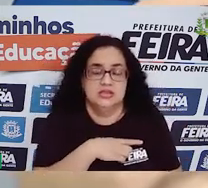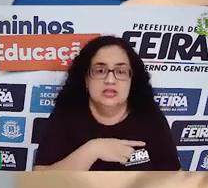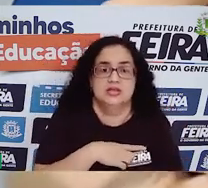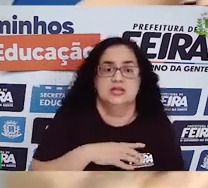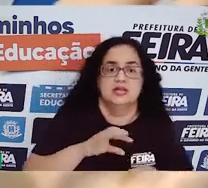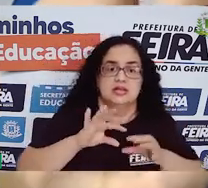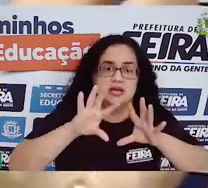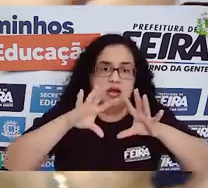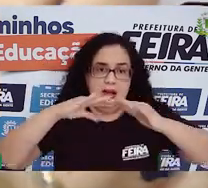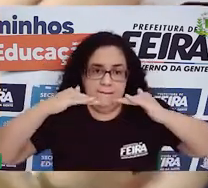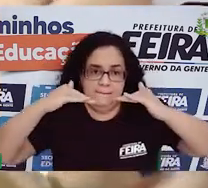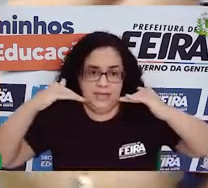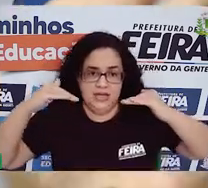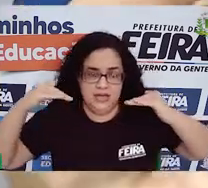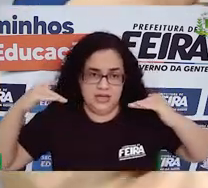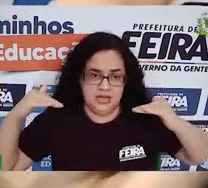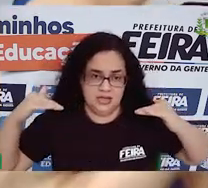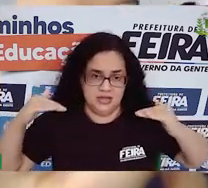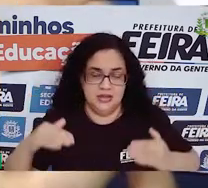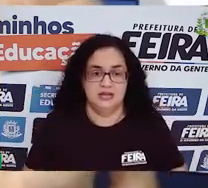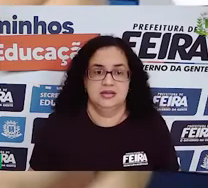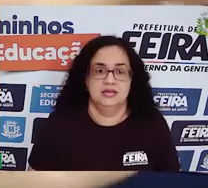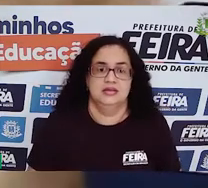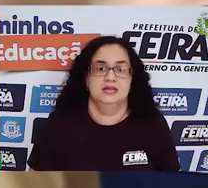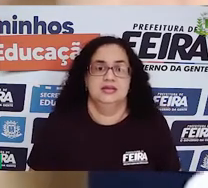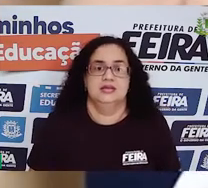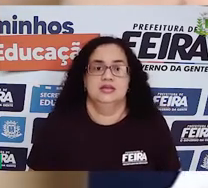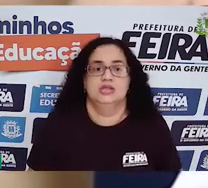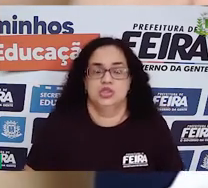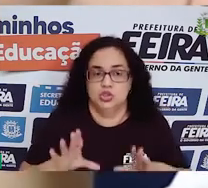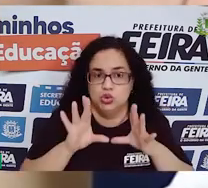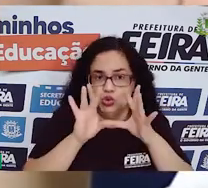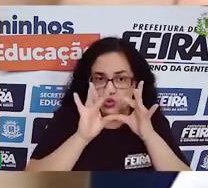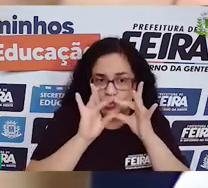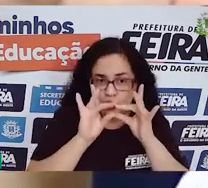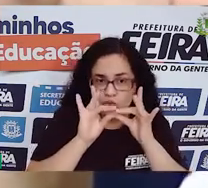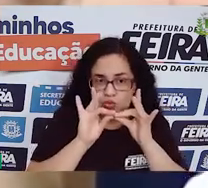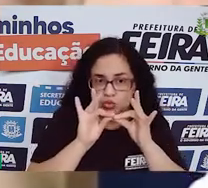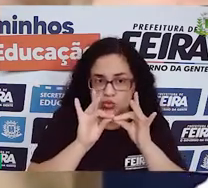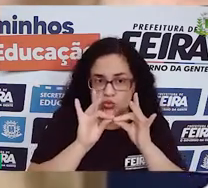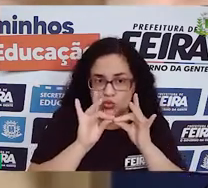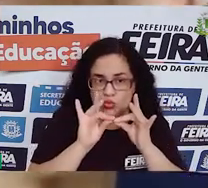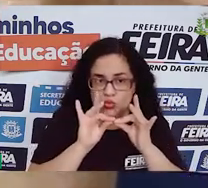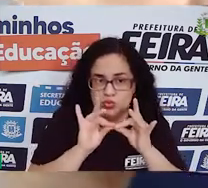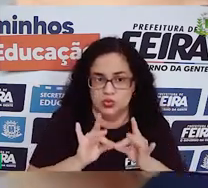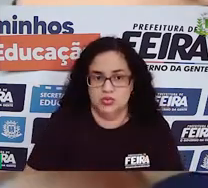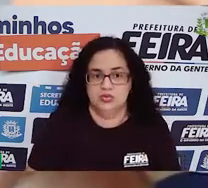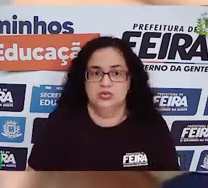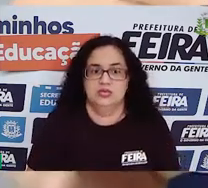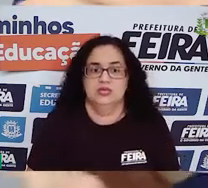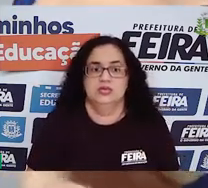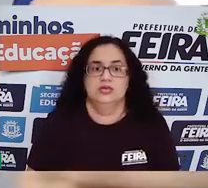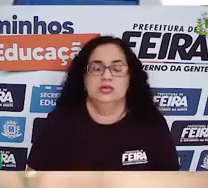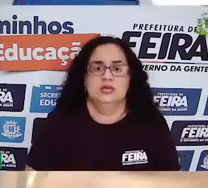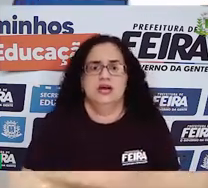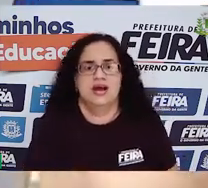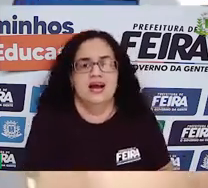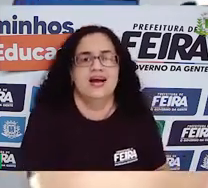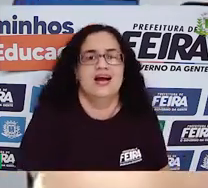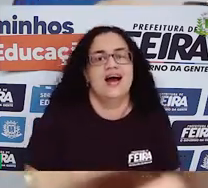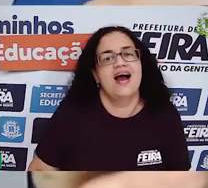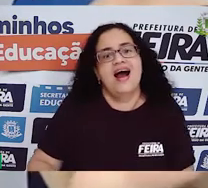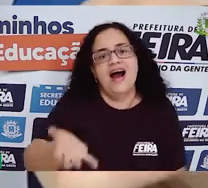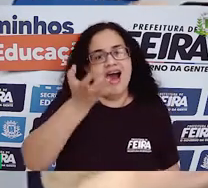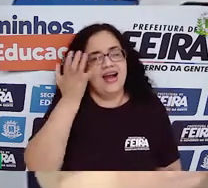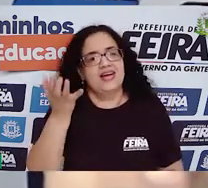resolveu abrir, ó, e juntar as pontas. Ai,